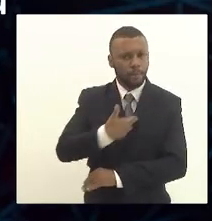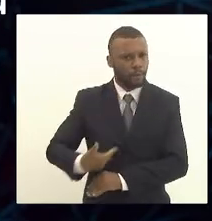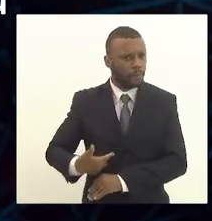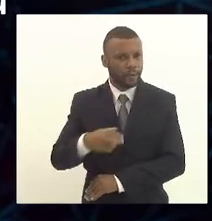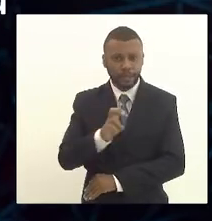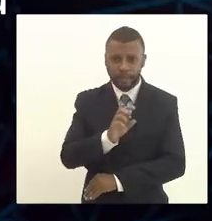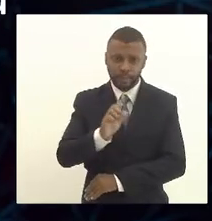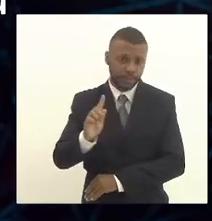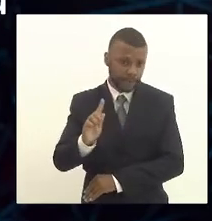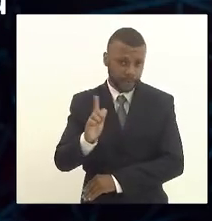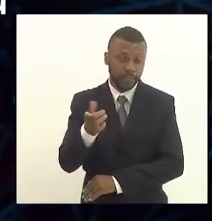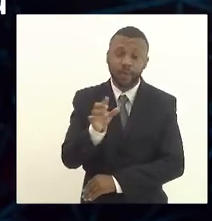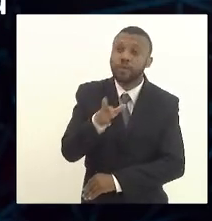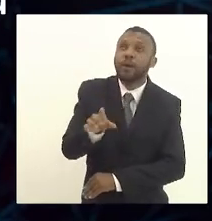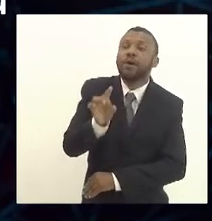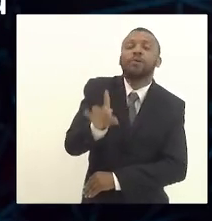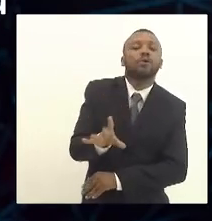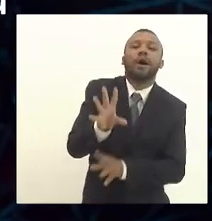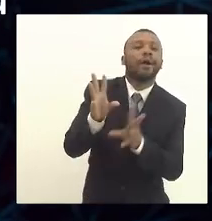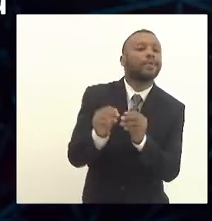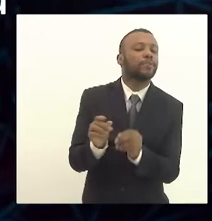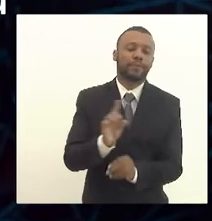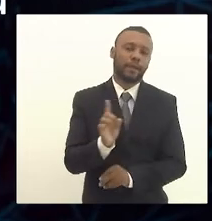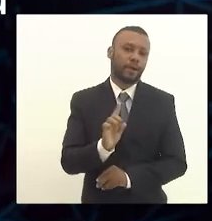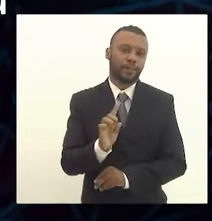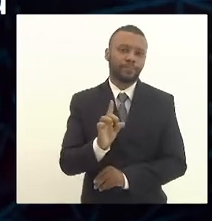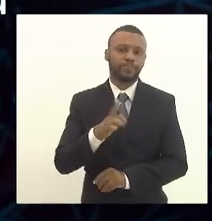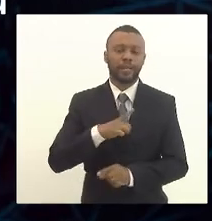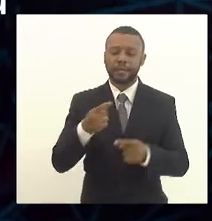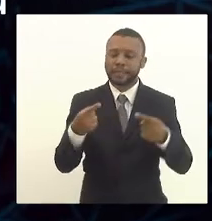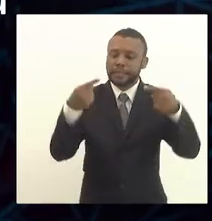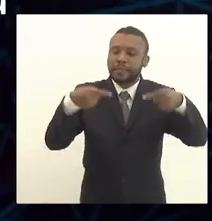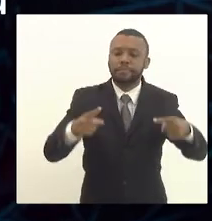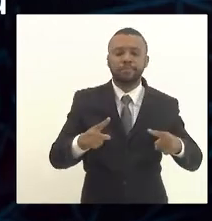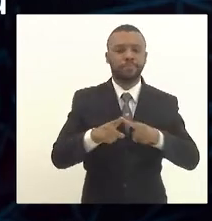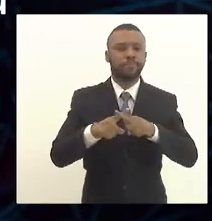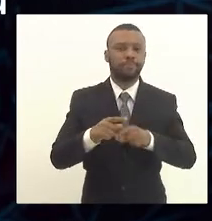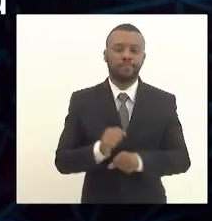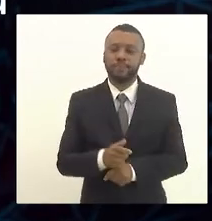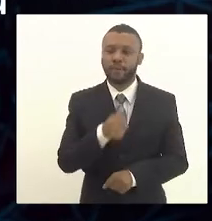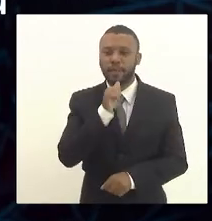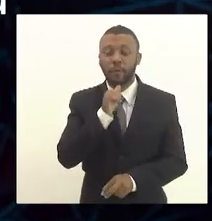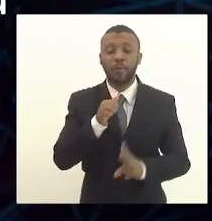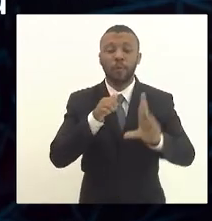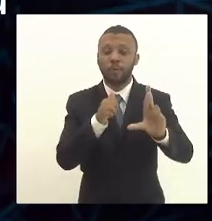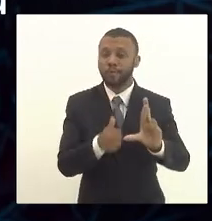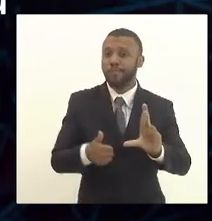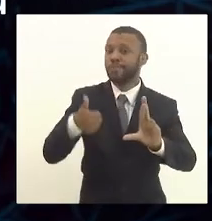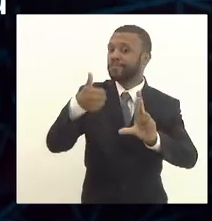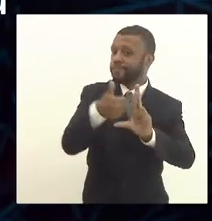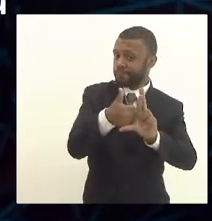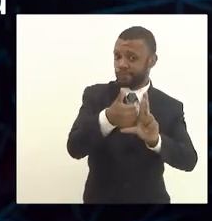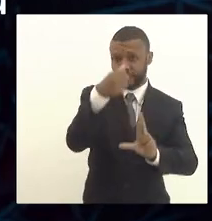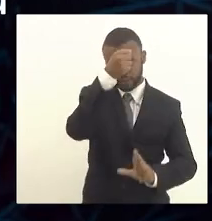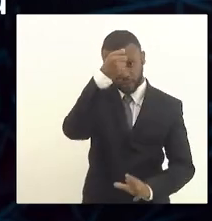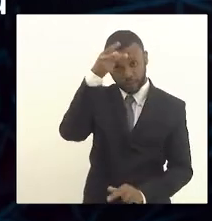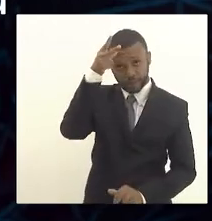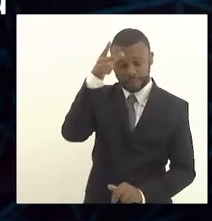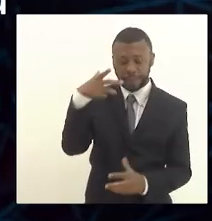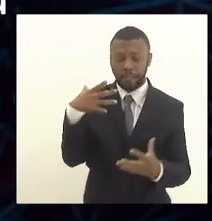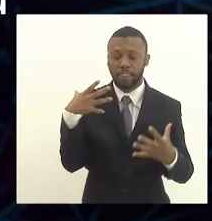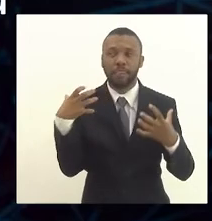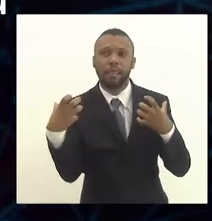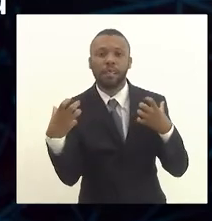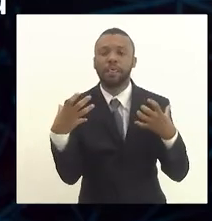apresentação, enfrentam desafios. Não é raro que os procuradores municipais fique numa saia justa,